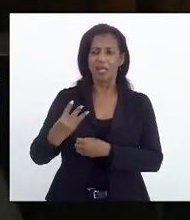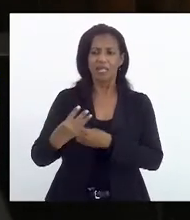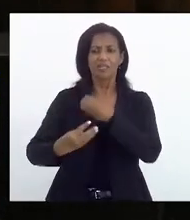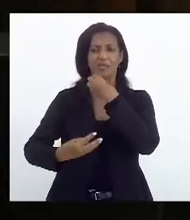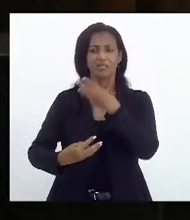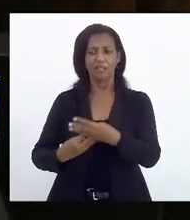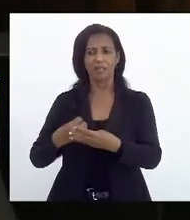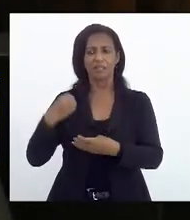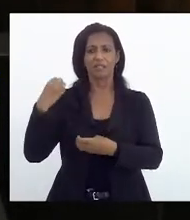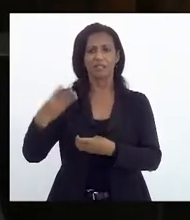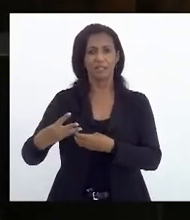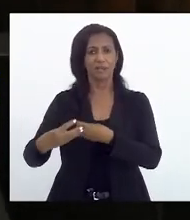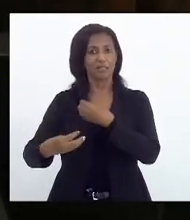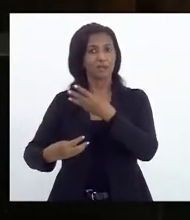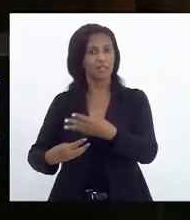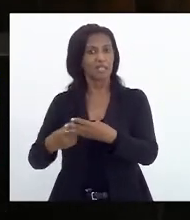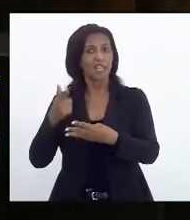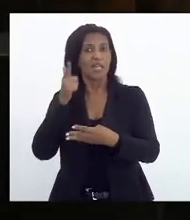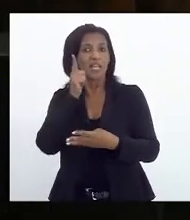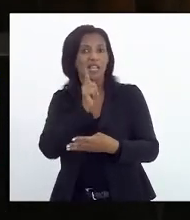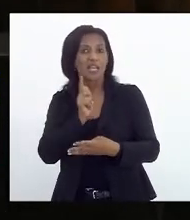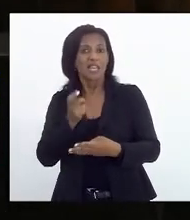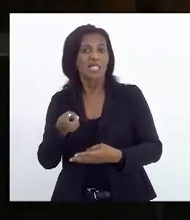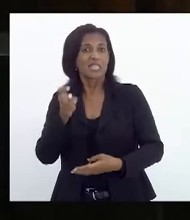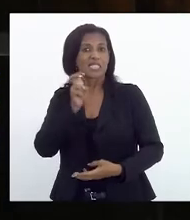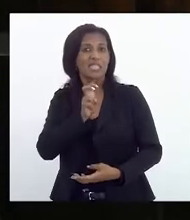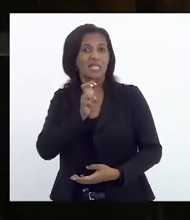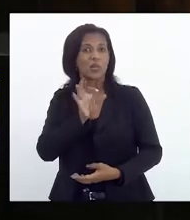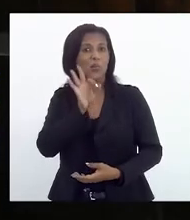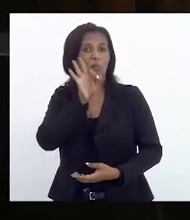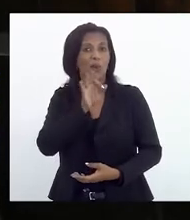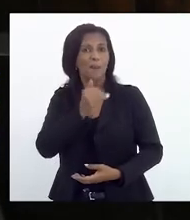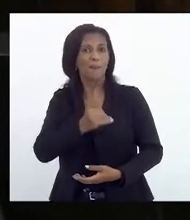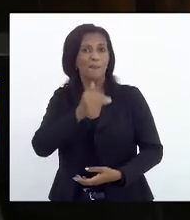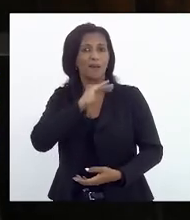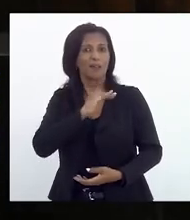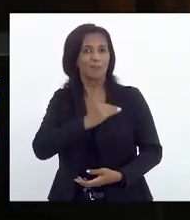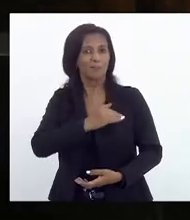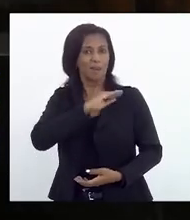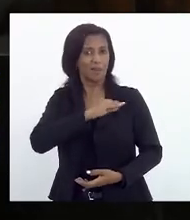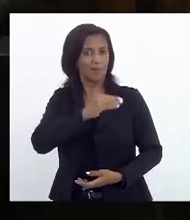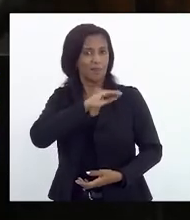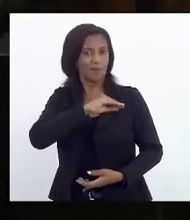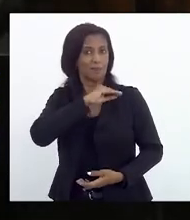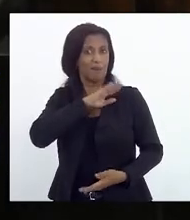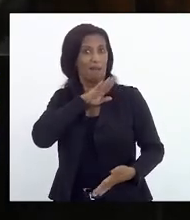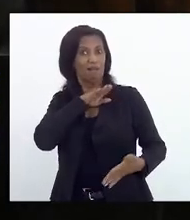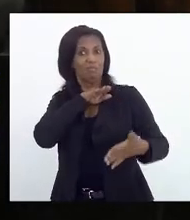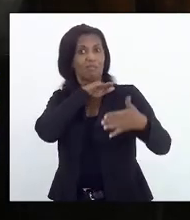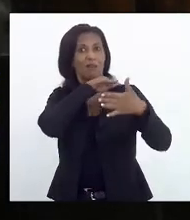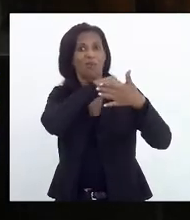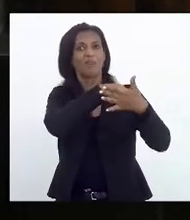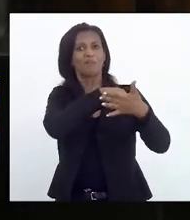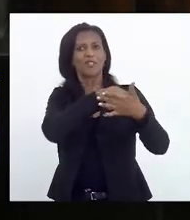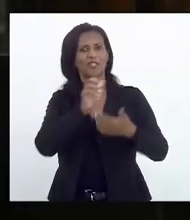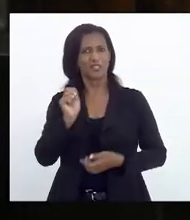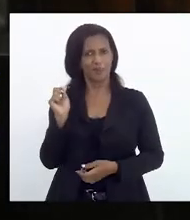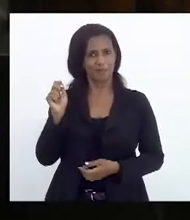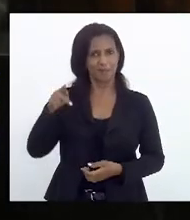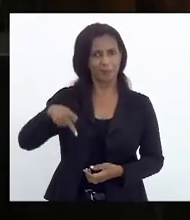adicionais ele ia tendo cinco pontos percentuais até o limite de se